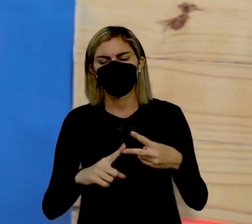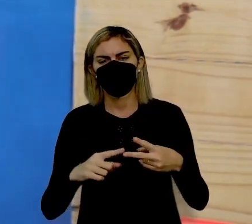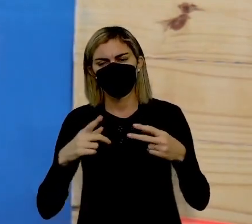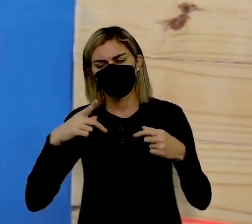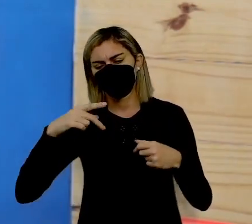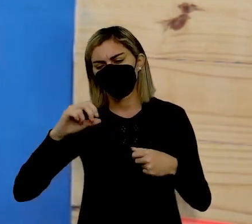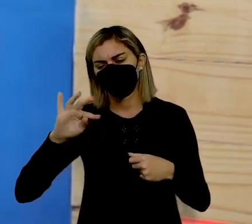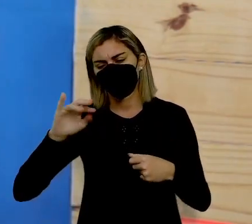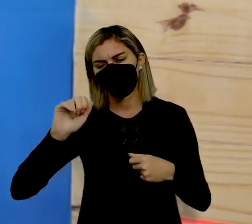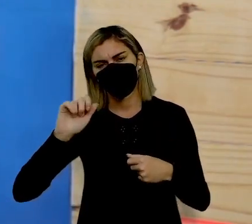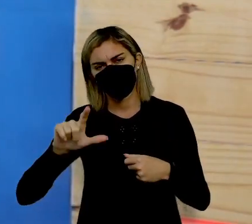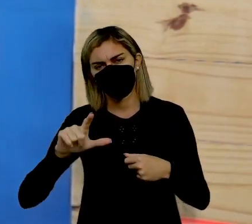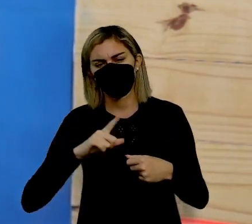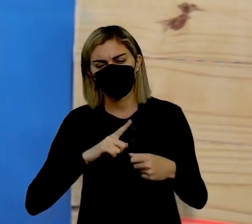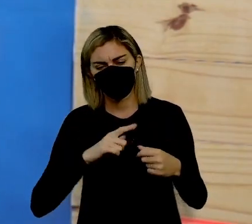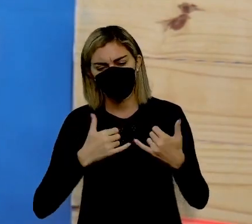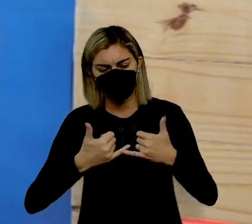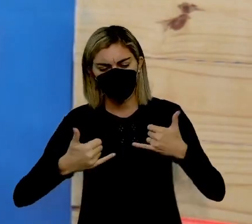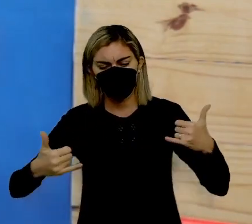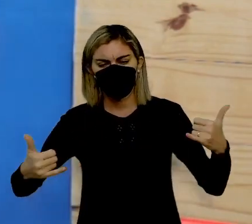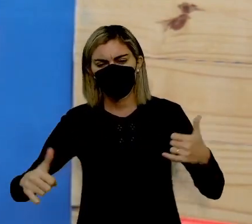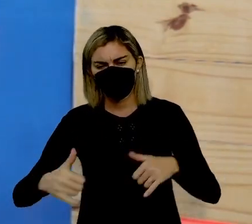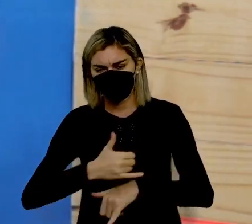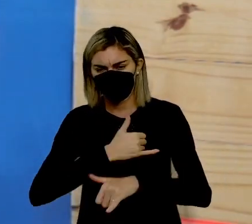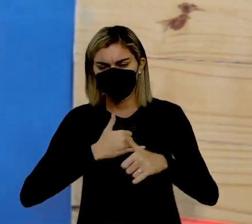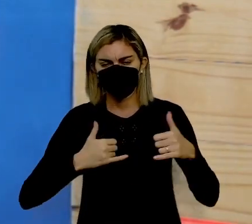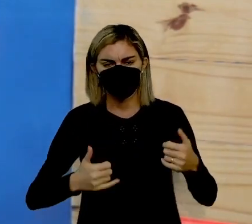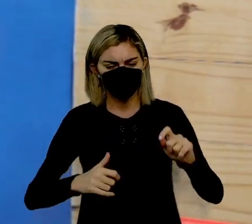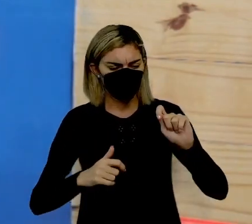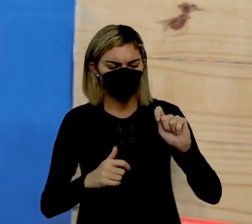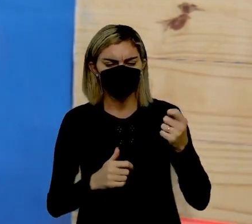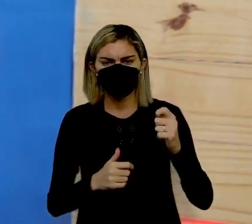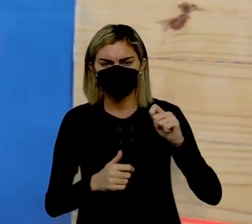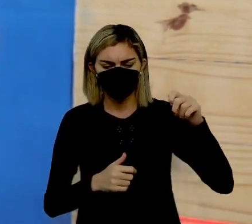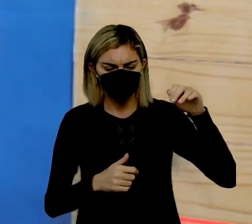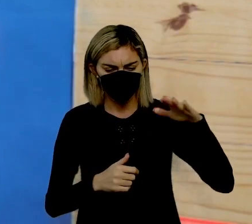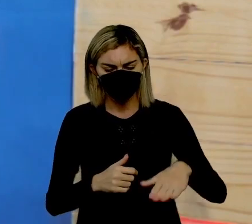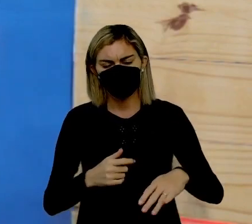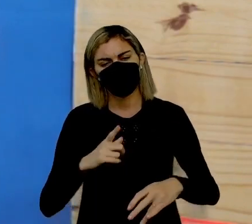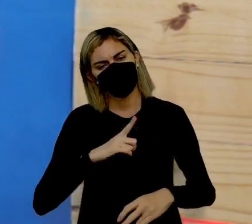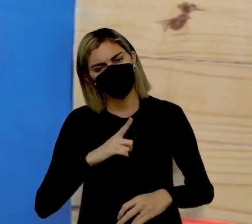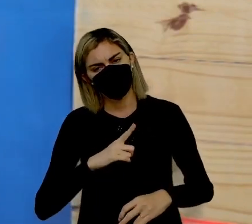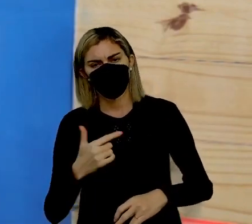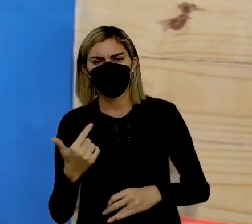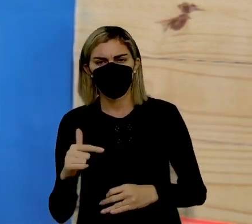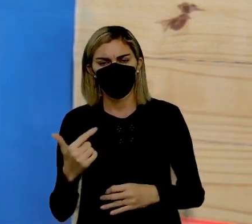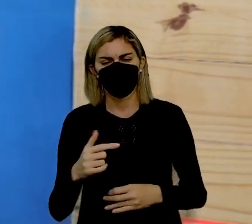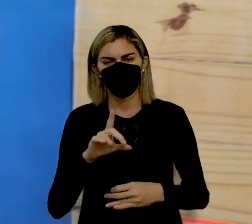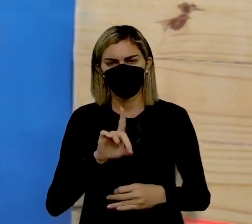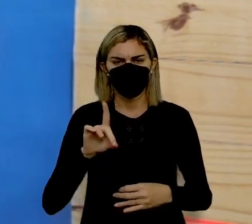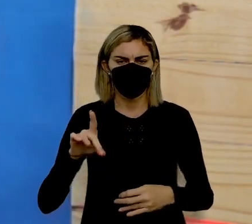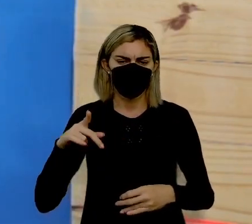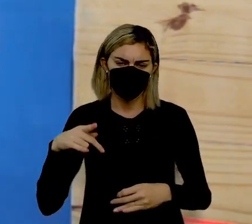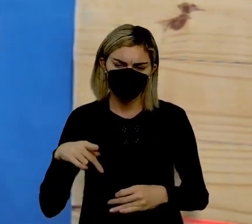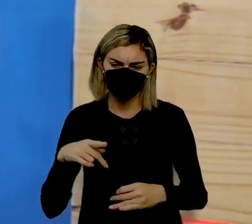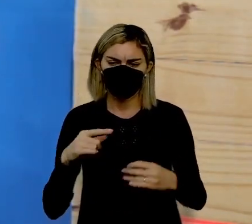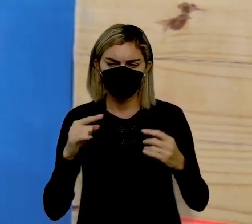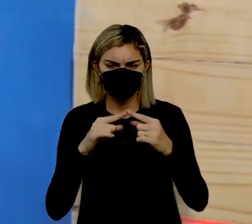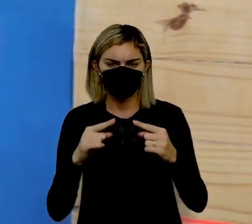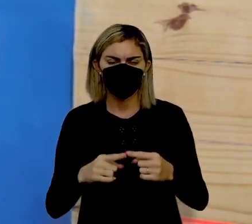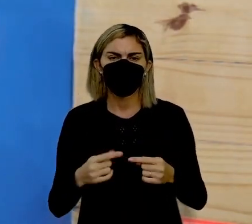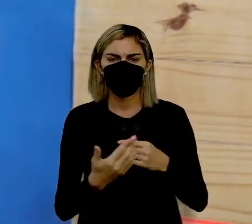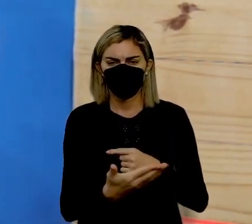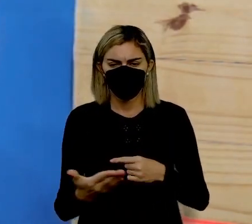potencial, há vazamento de corrente elétrica. Aquela chave verifica se tem ou não tem DDP aplicado ali. Então, dentre